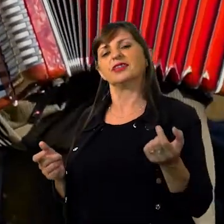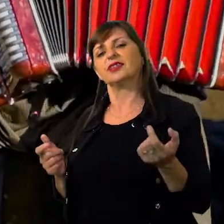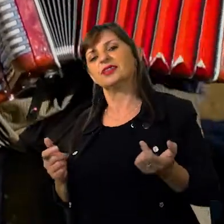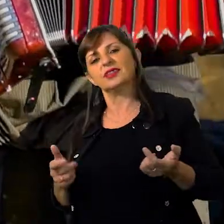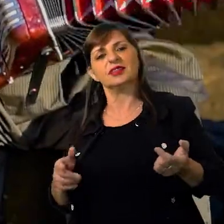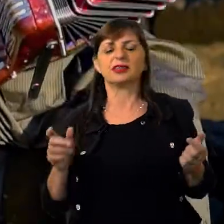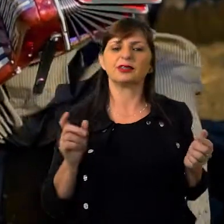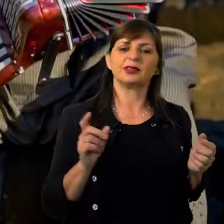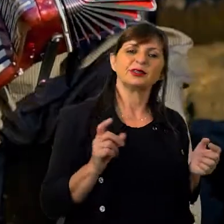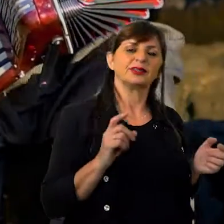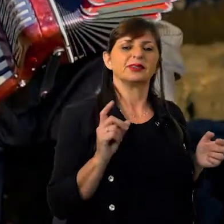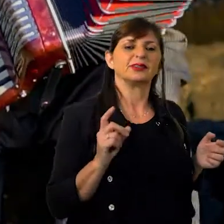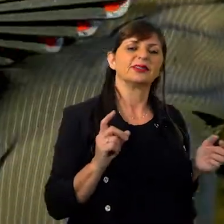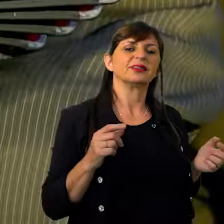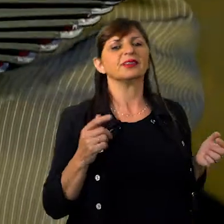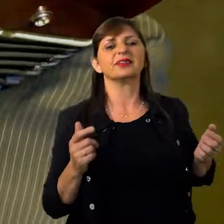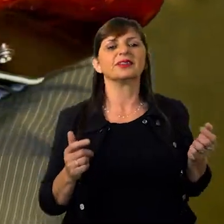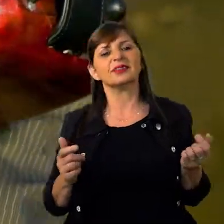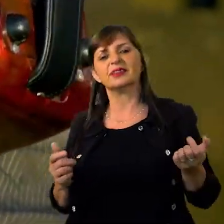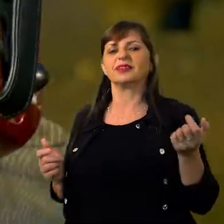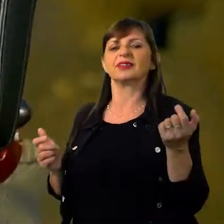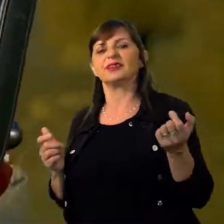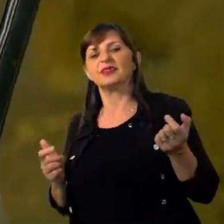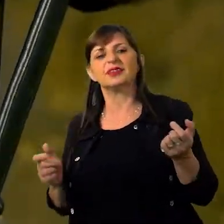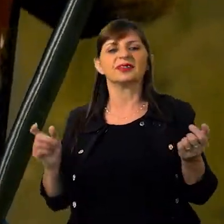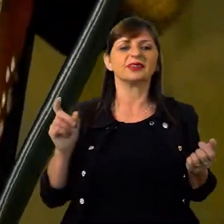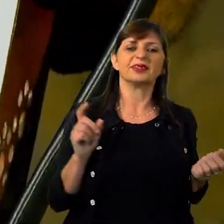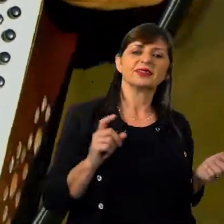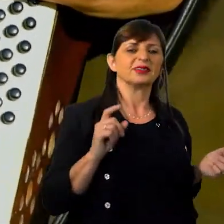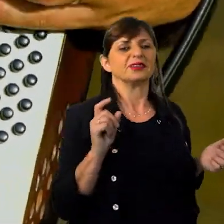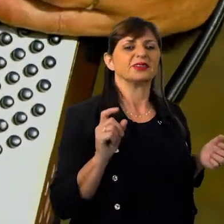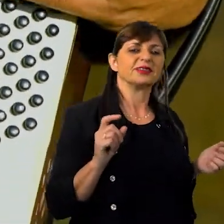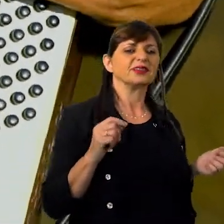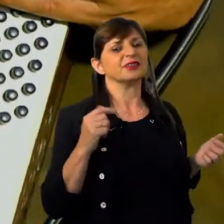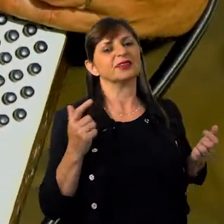E aí E